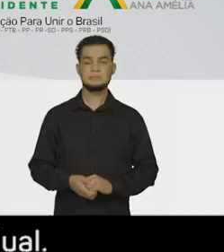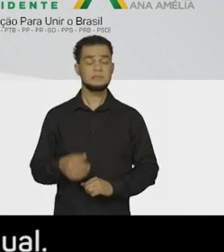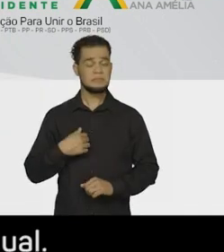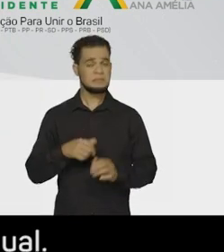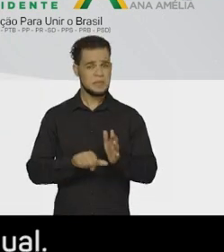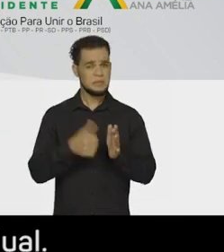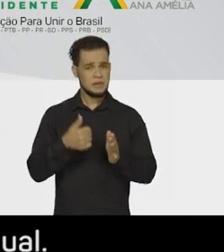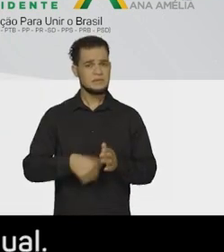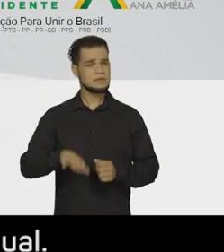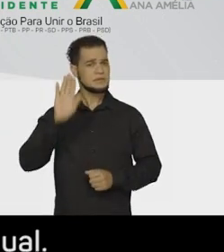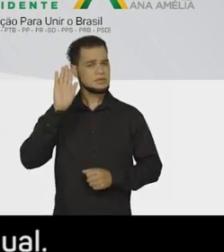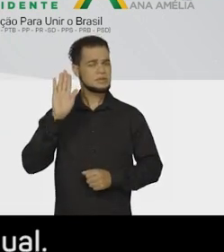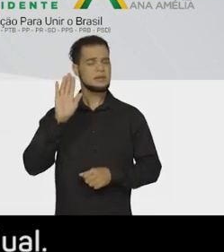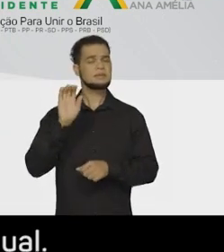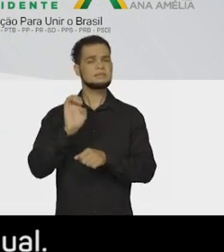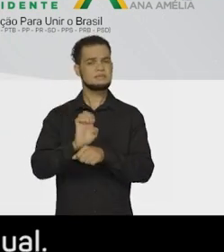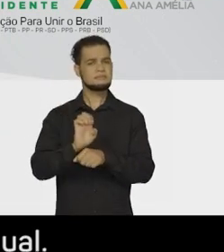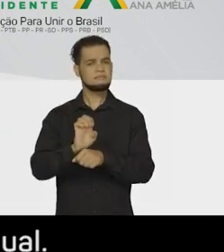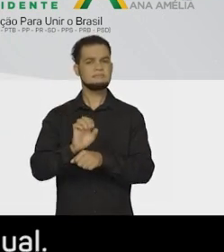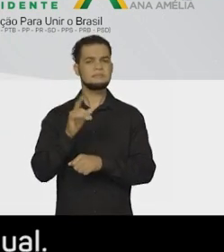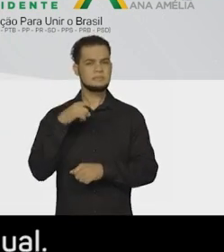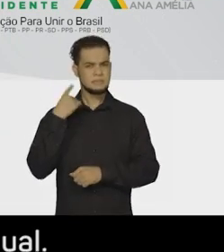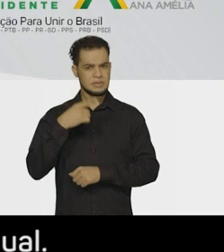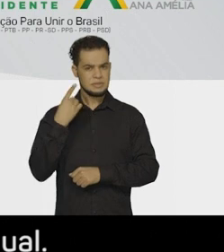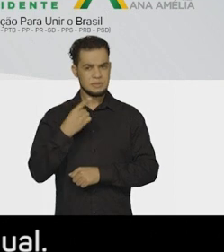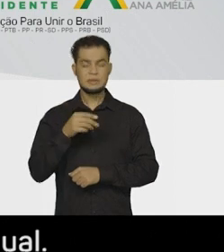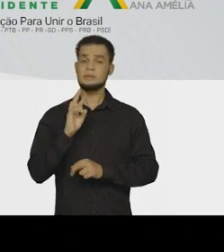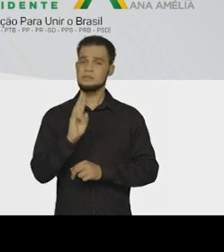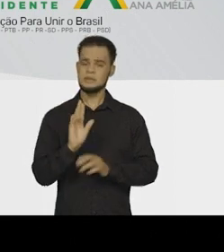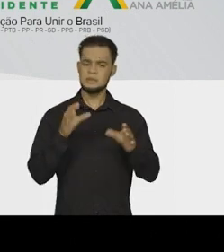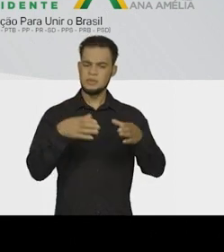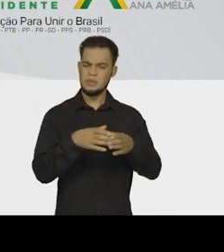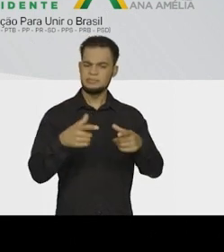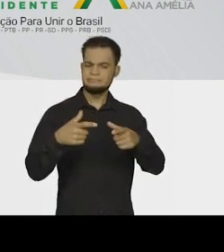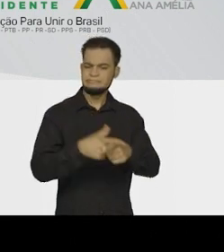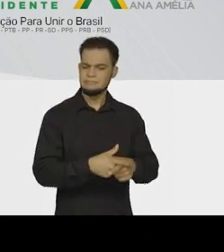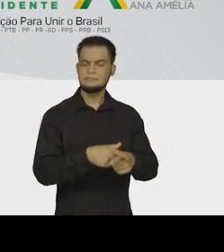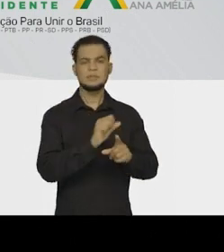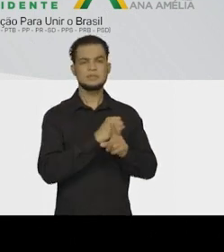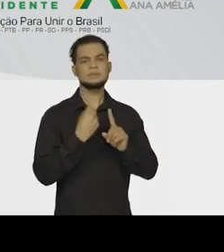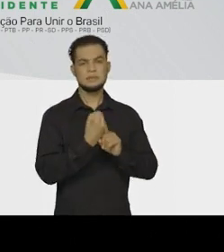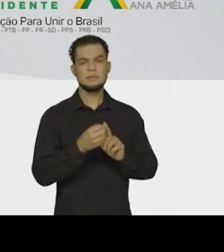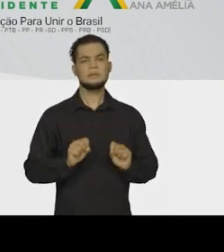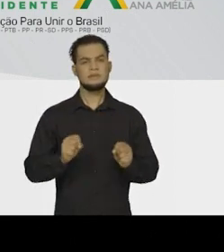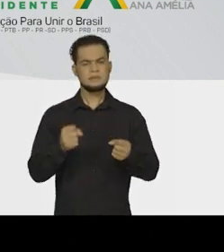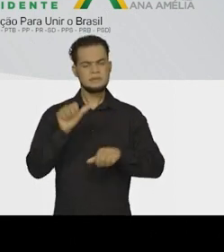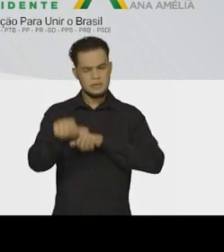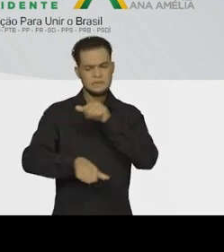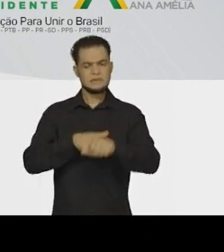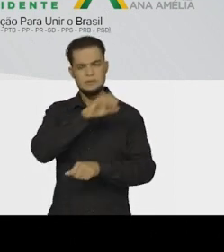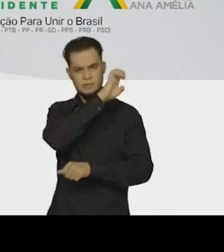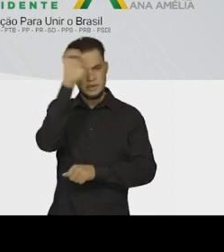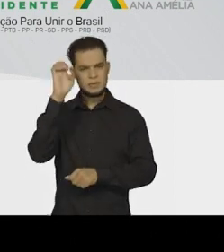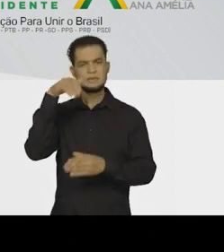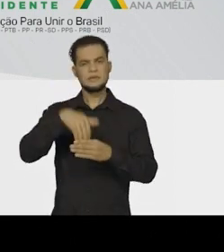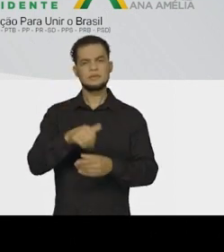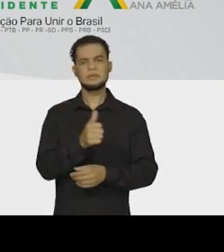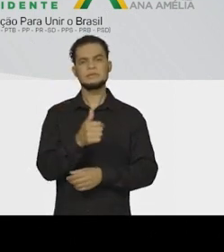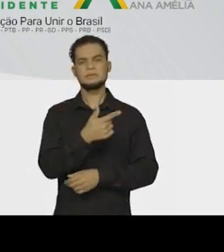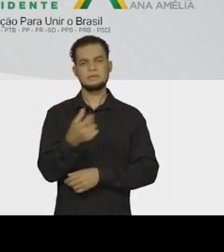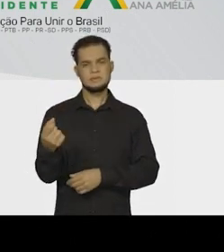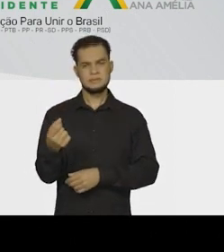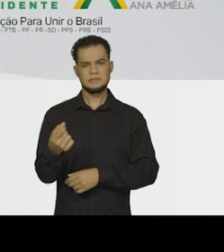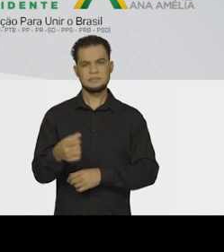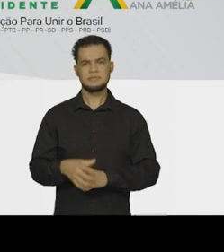55789. Sou Tatá, candidata a primeira vez a deputada estadual. Represento as minorias sociais, defendo a renovação com ética.